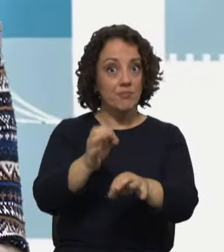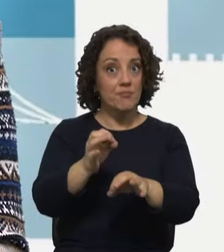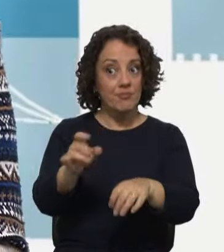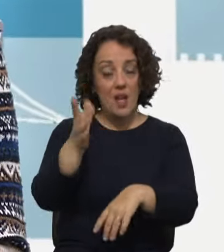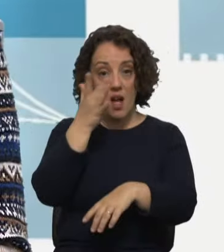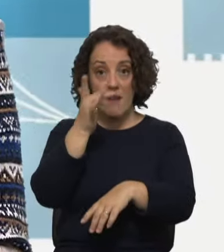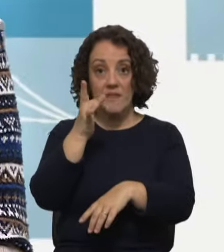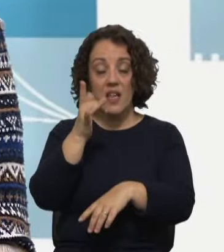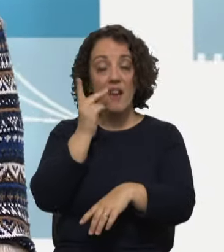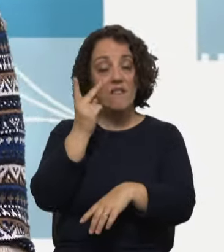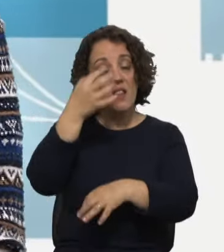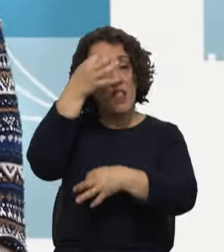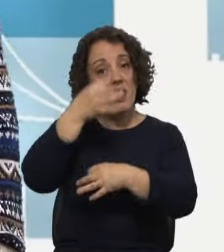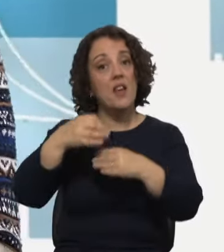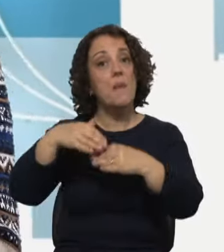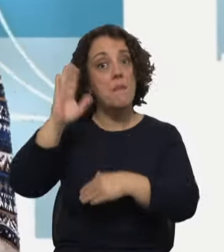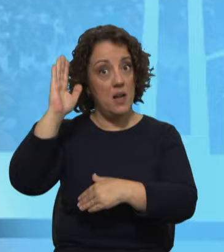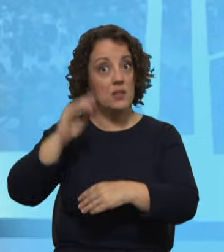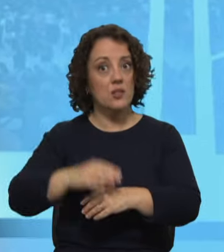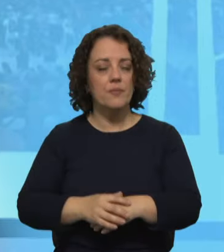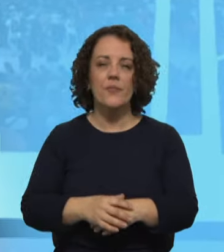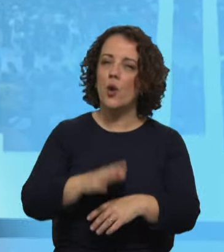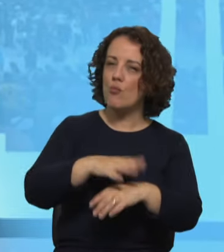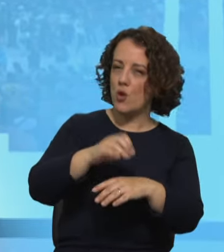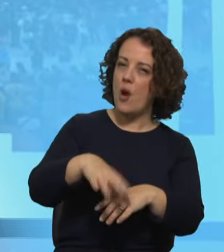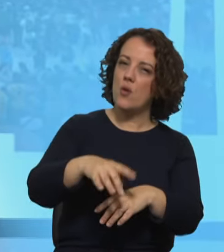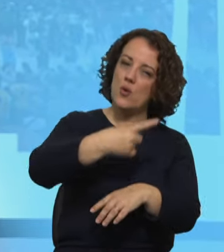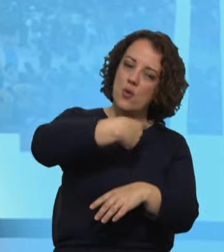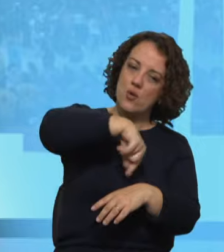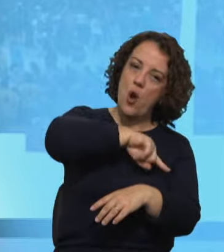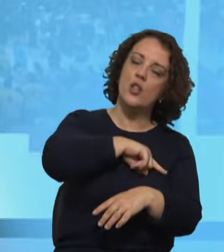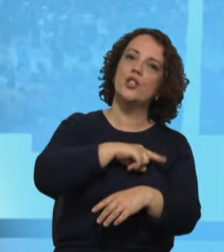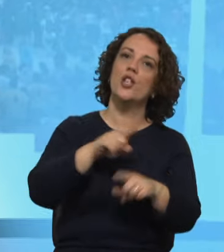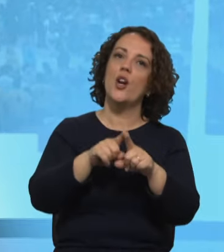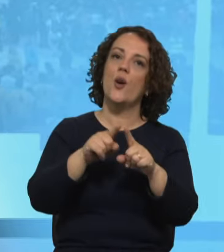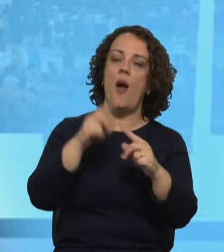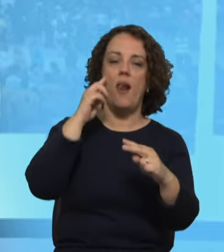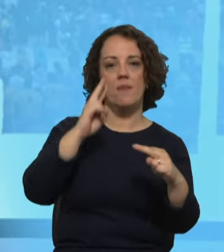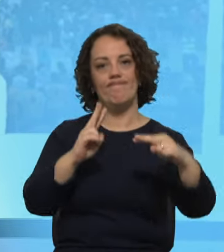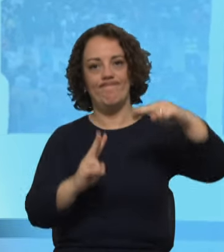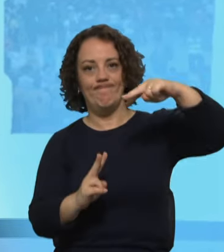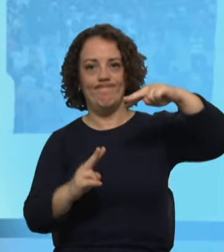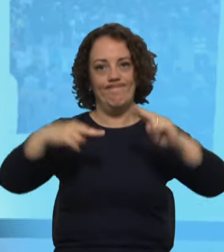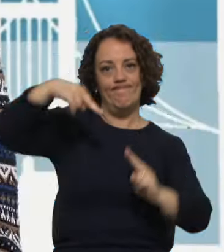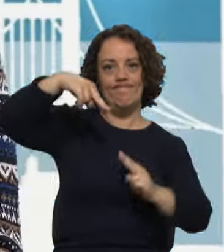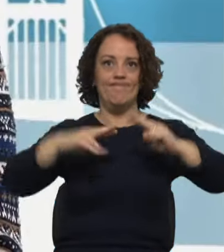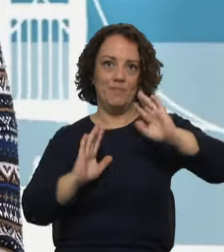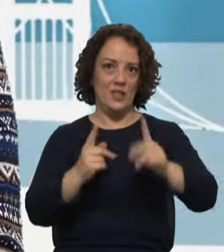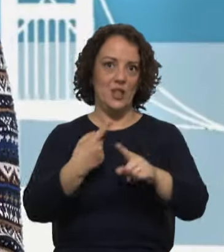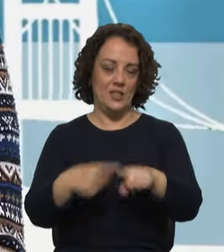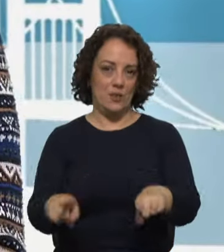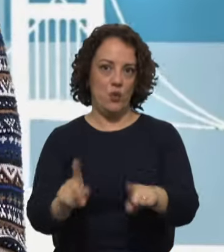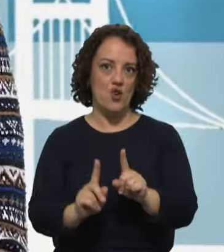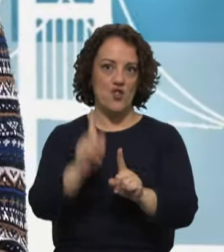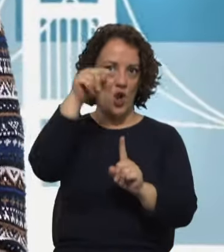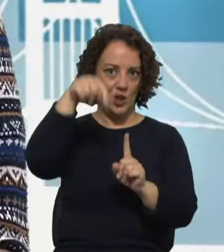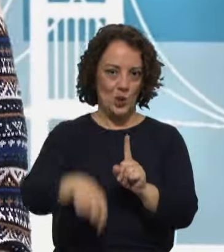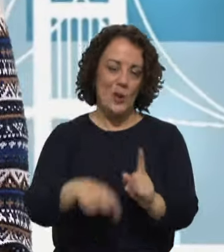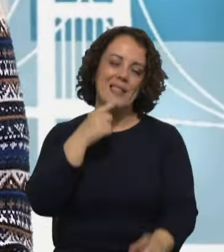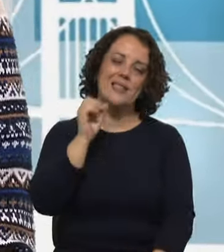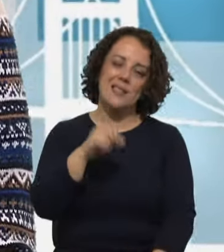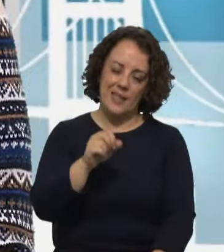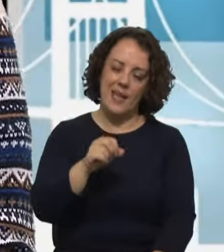a maioria das pessoas pensam está em causa a mudança de um olhar Norte Sul e sul norte sim sim claramente claramente eu acho que sobretudo o